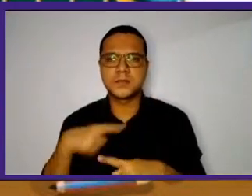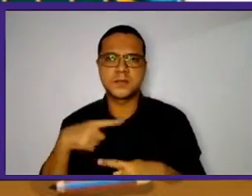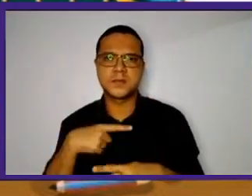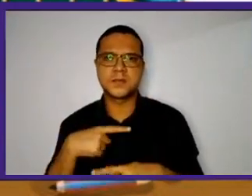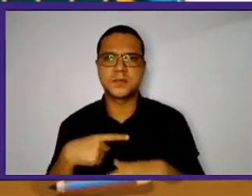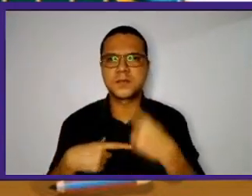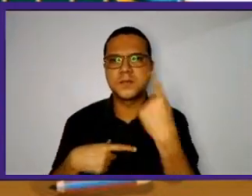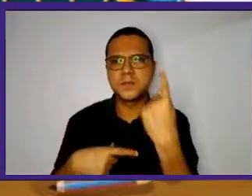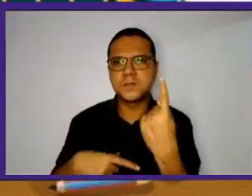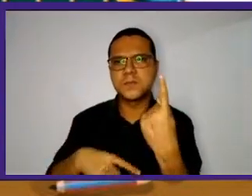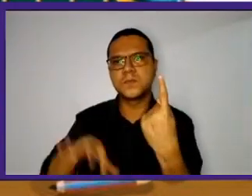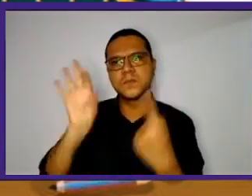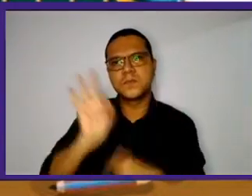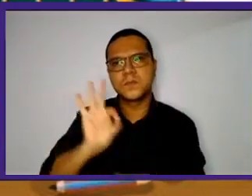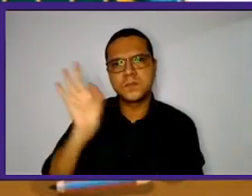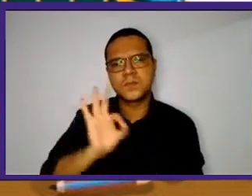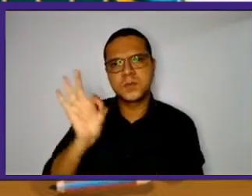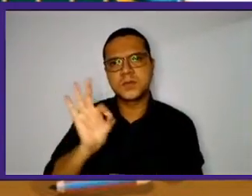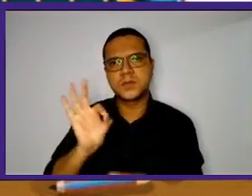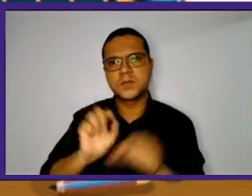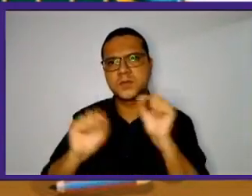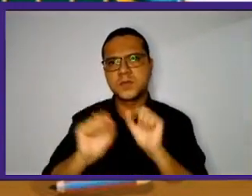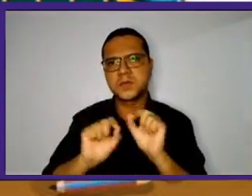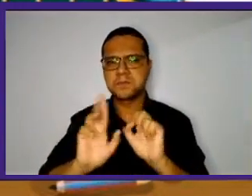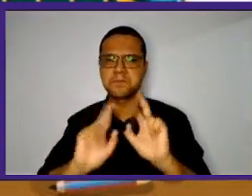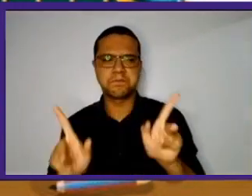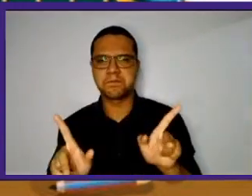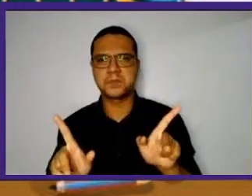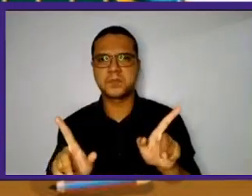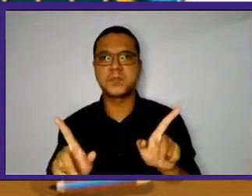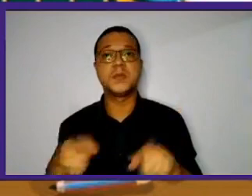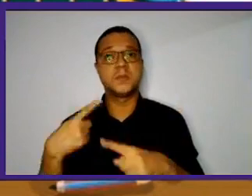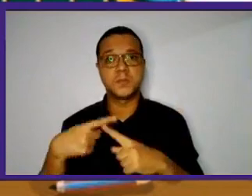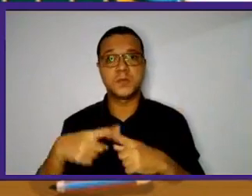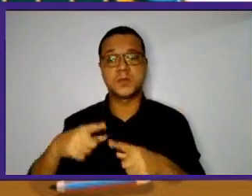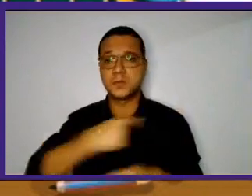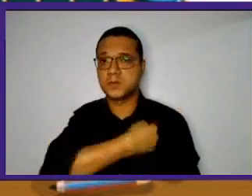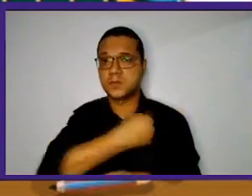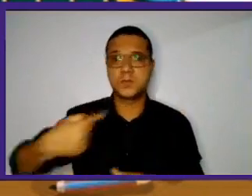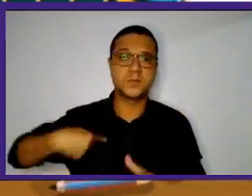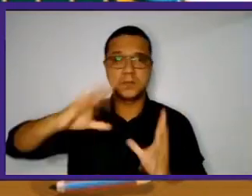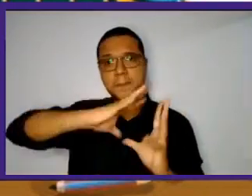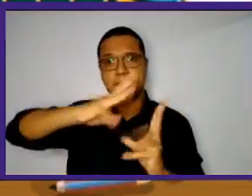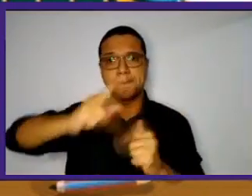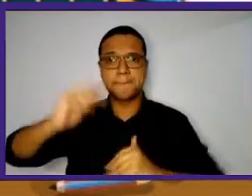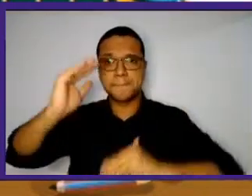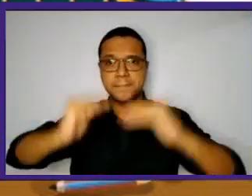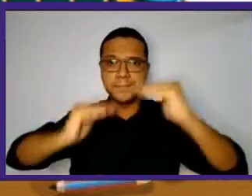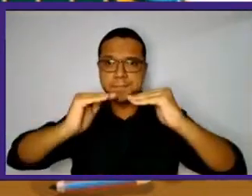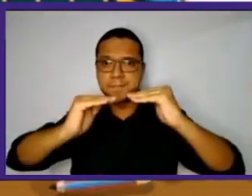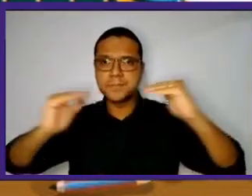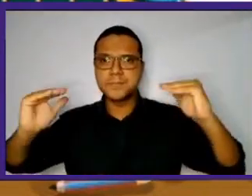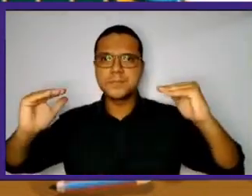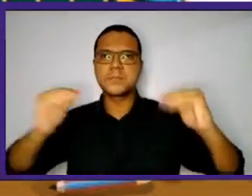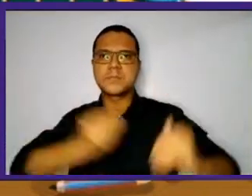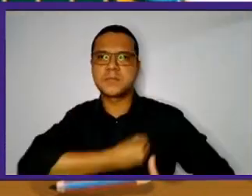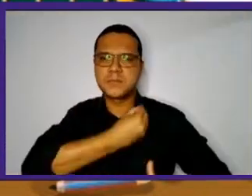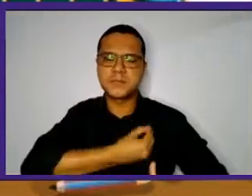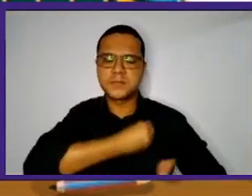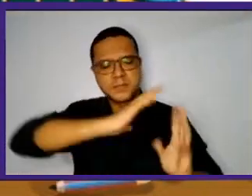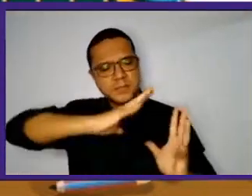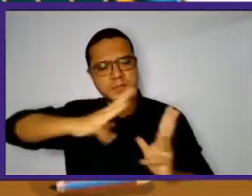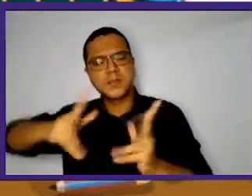só 1% desses outros que eles não vão fazer diferença, pois o nosso planeta foi criado com equilíbrio para que a vida na